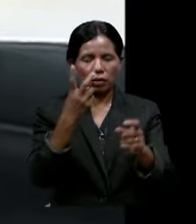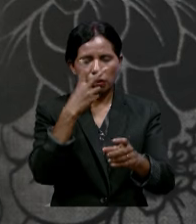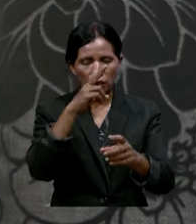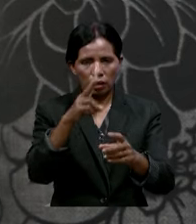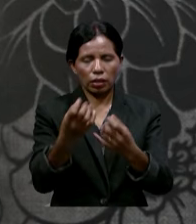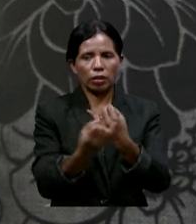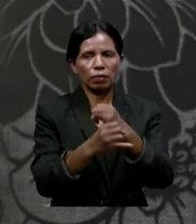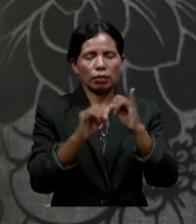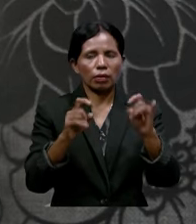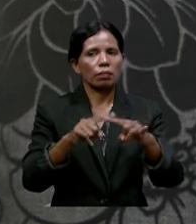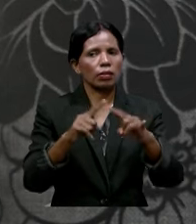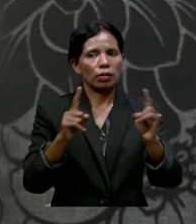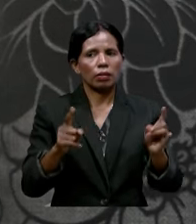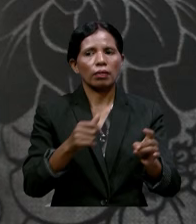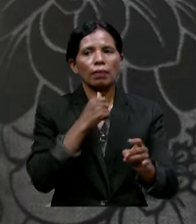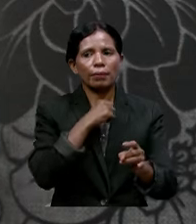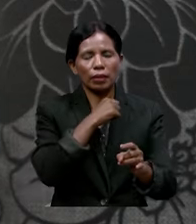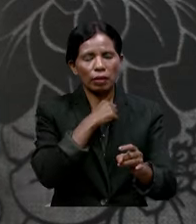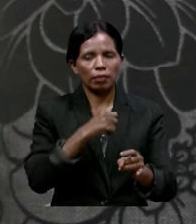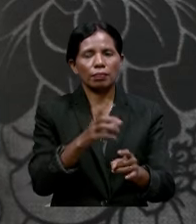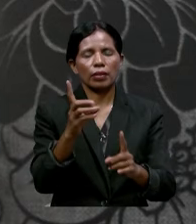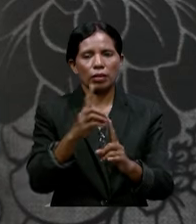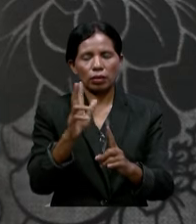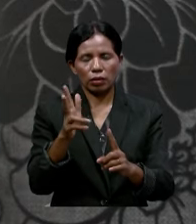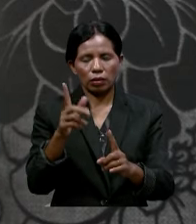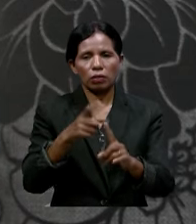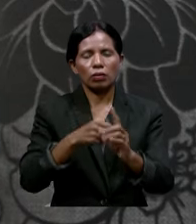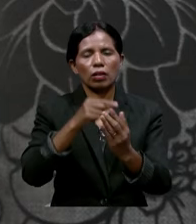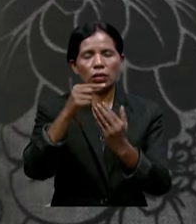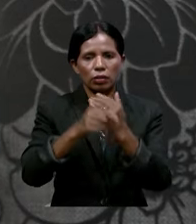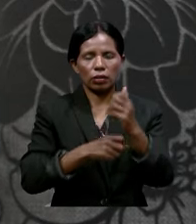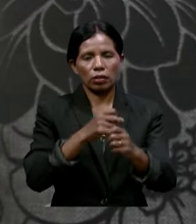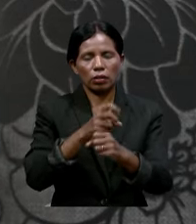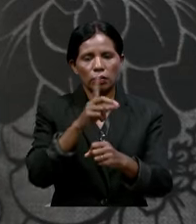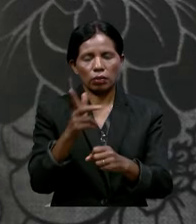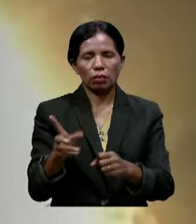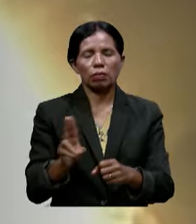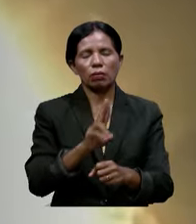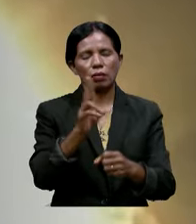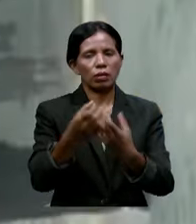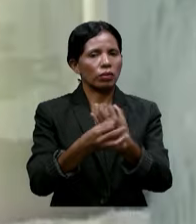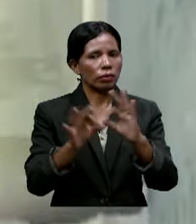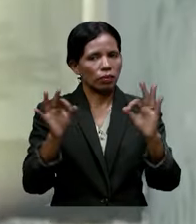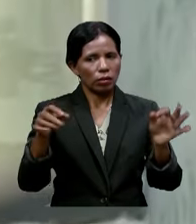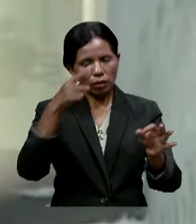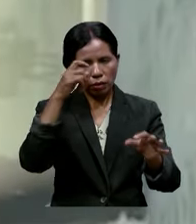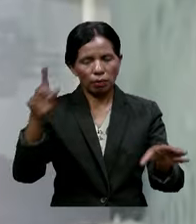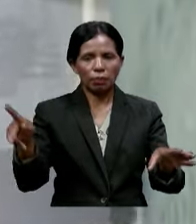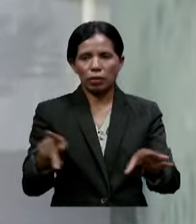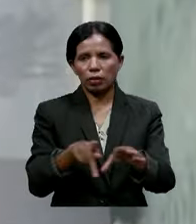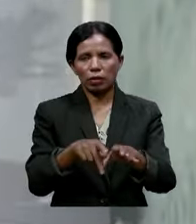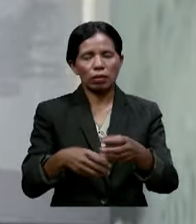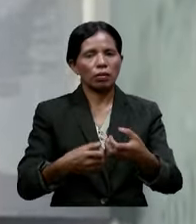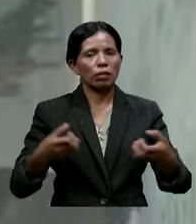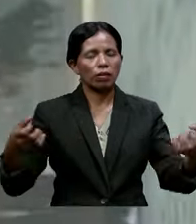referendo mai be tuir padre Domingos Mobere iha lorong telulu fulan Agosto tinang rihun rua Unidade Nacional ne rahun tama partidu balong dadaan